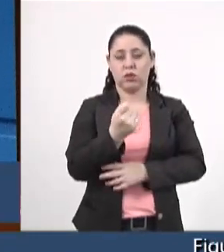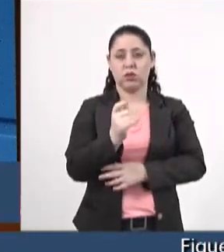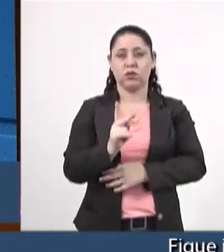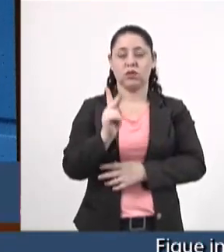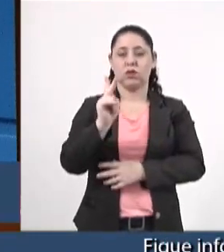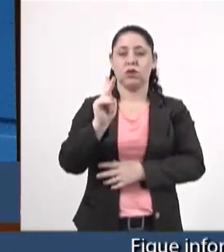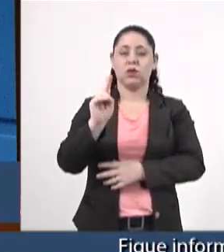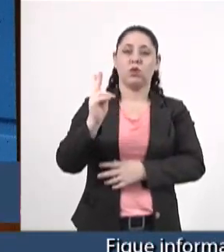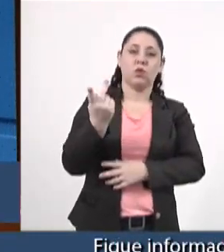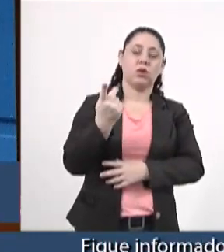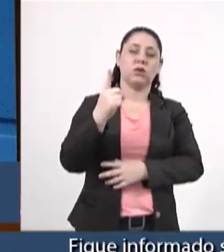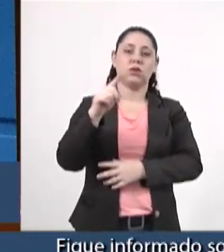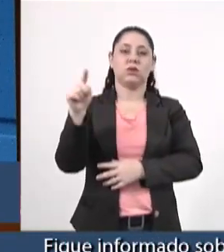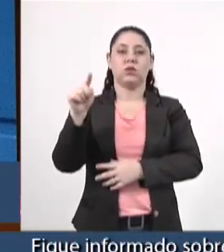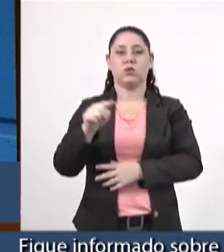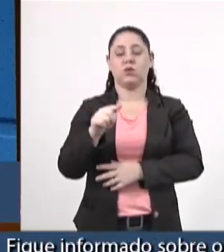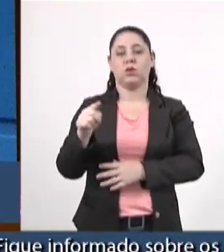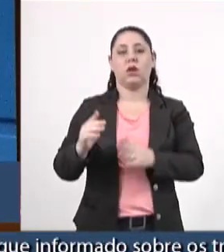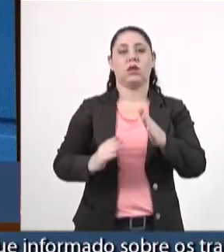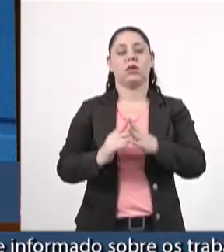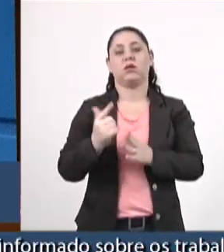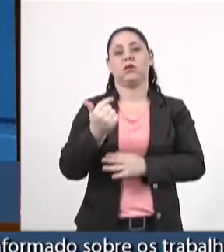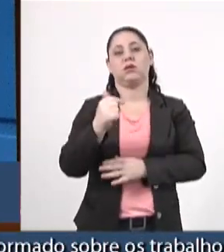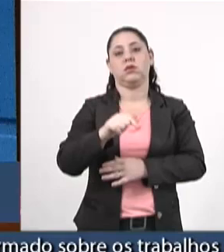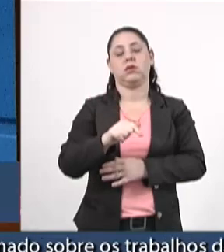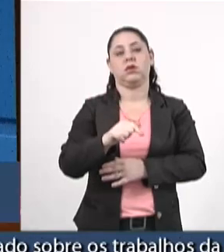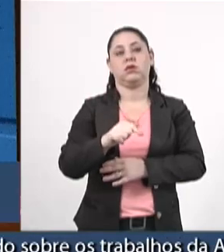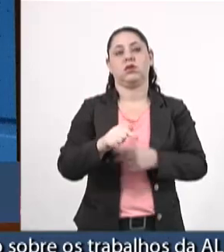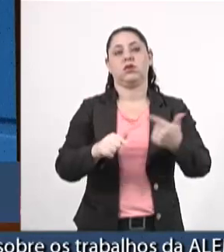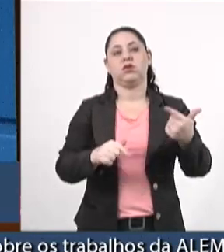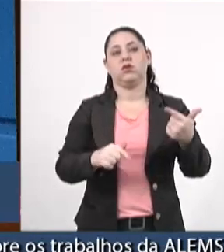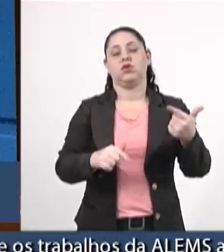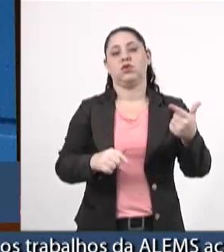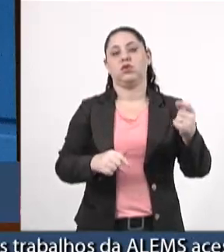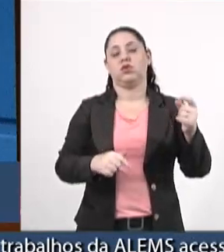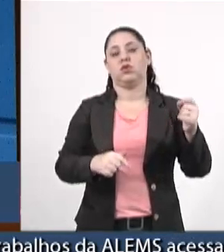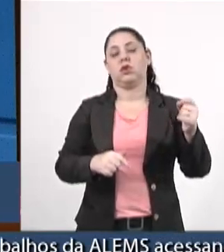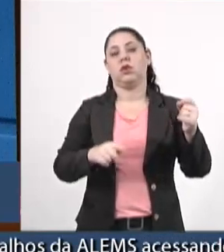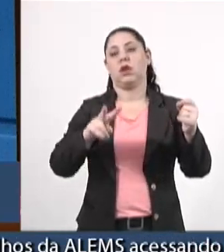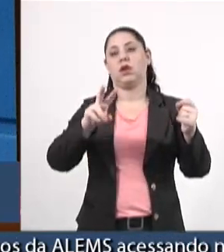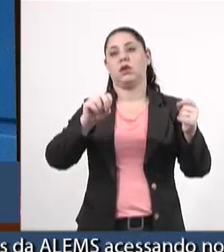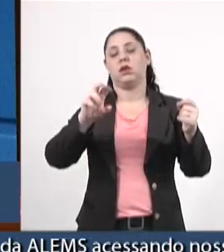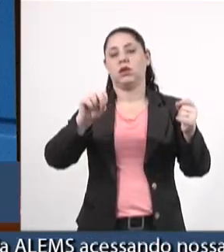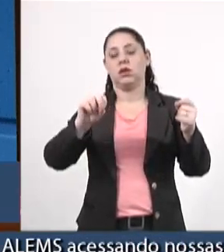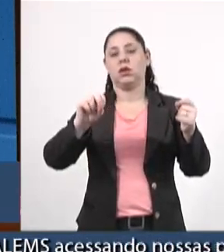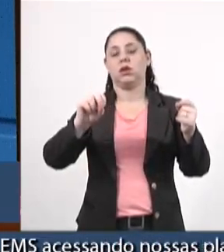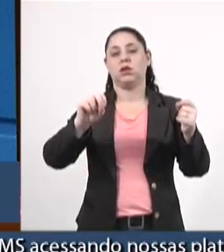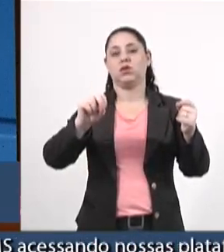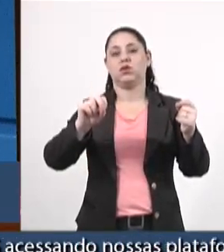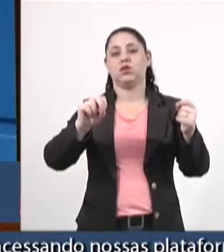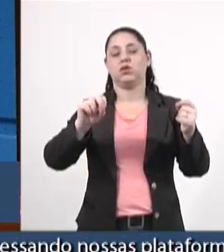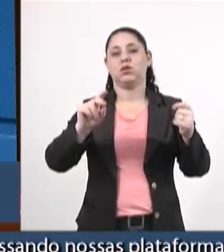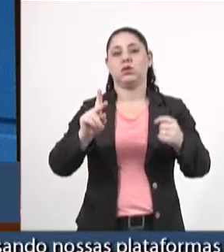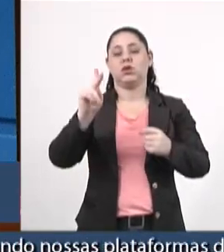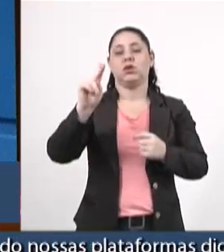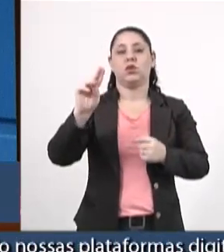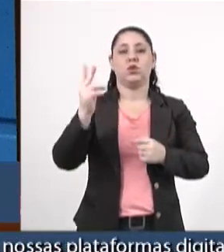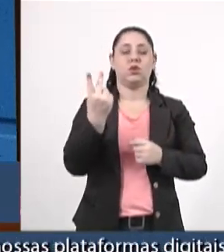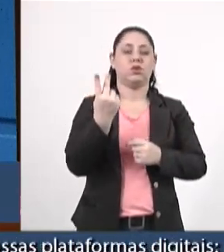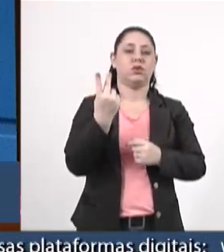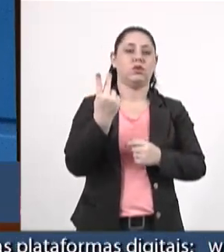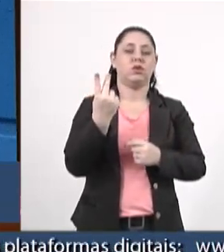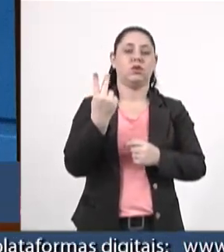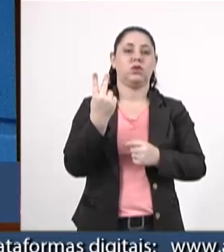continua 17%, quem vai de 200 a 500 kWh foi para 20%, e aqueles que